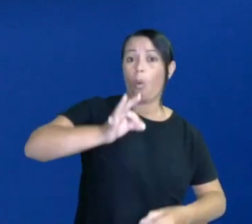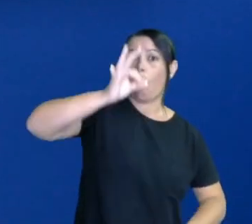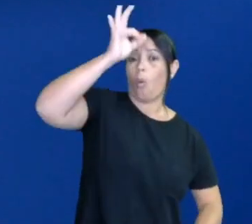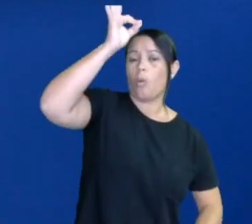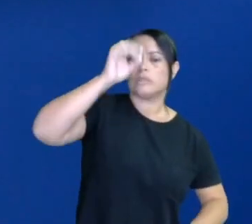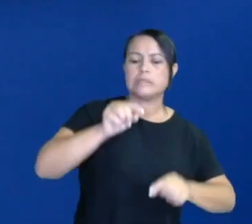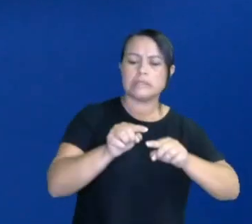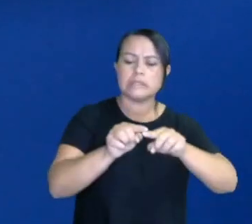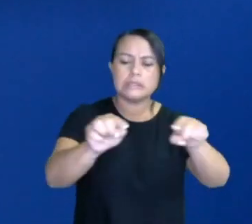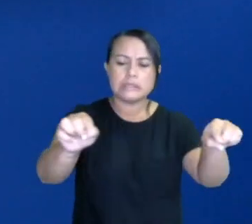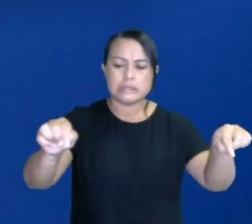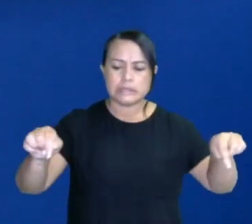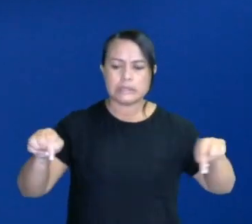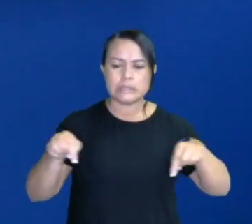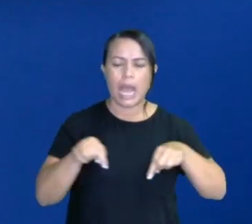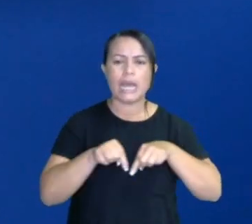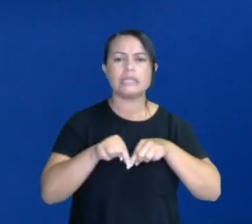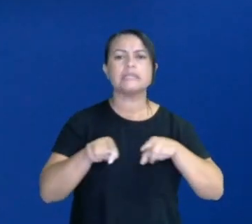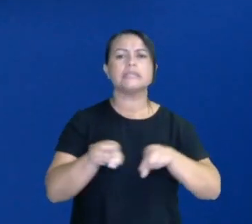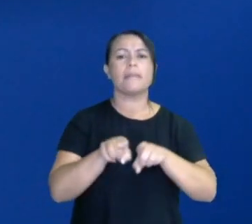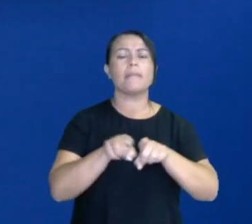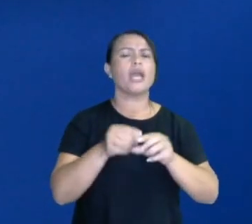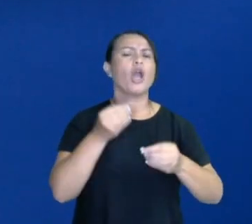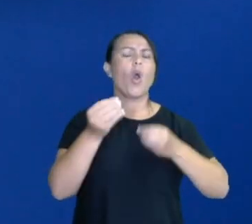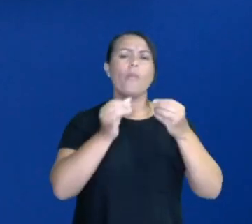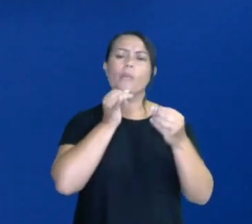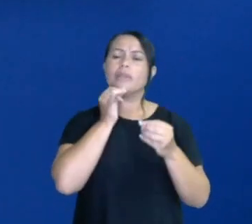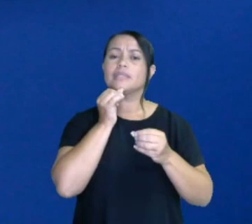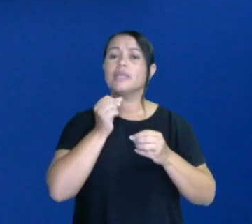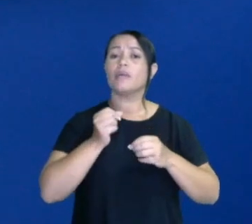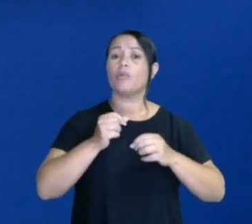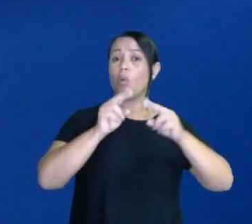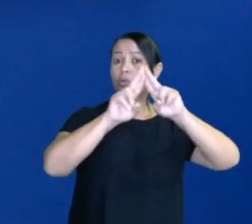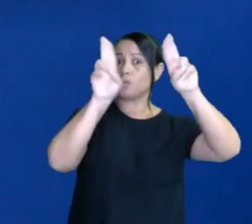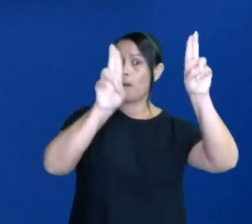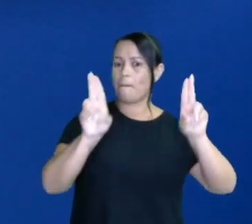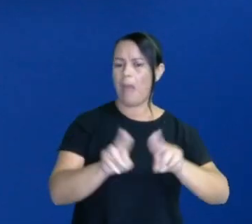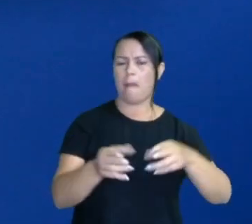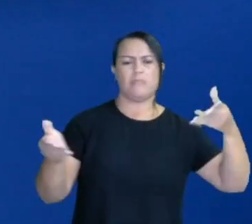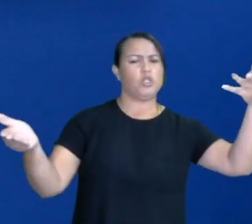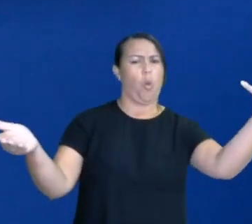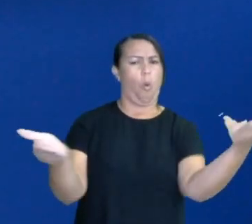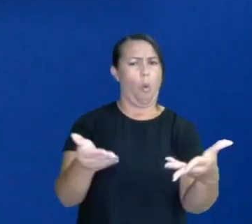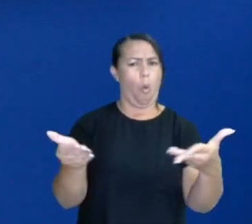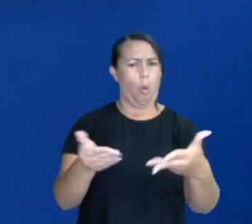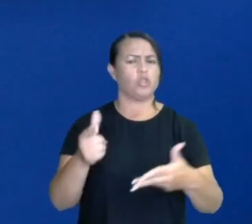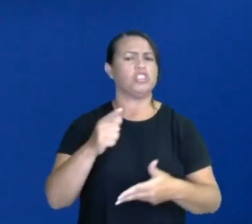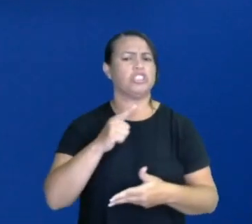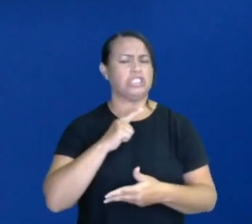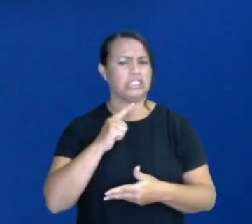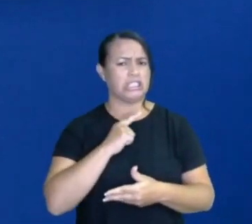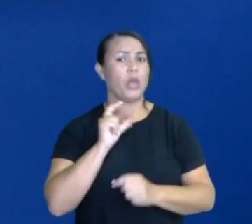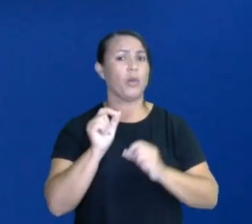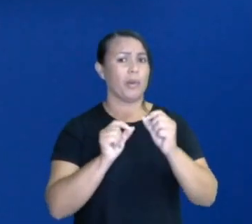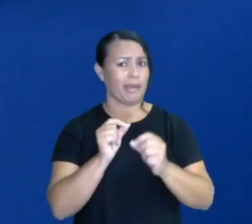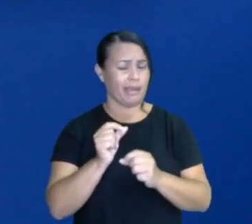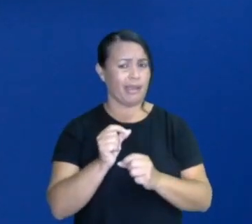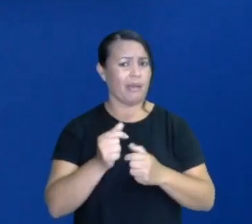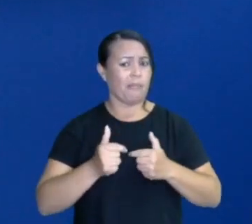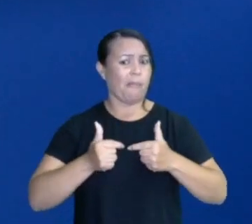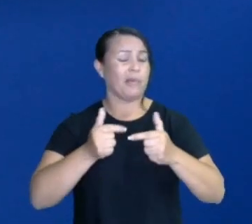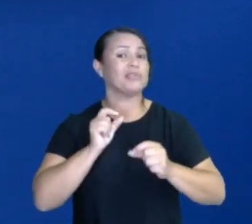áreas, dimensões e direções. Os mapas modernos, ele tem a vantagem extraordinária